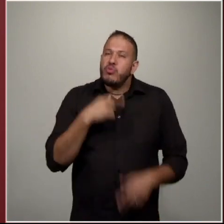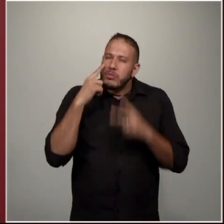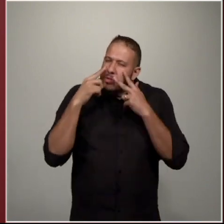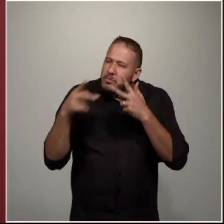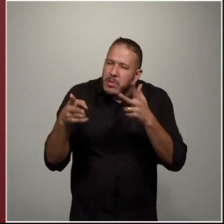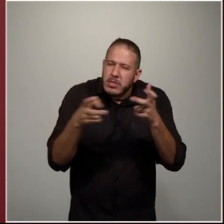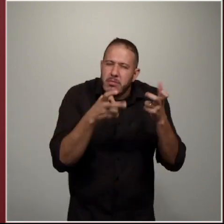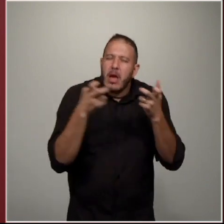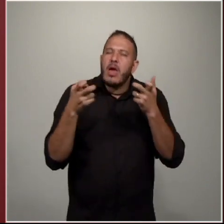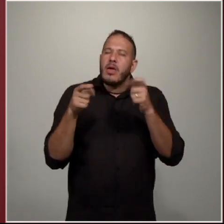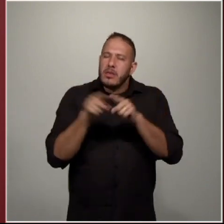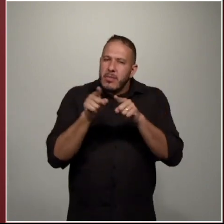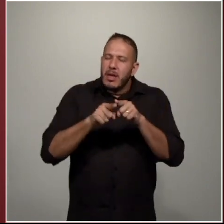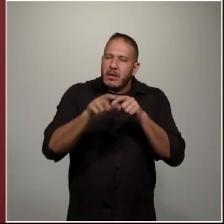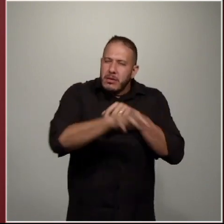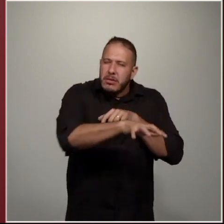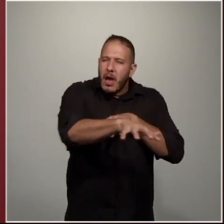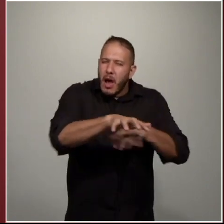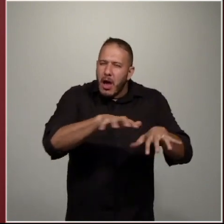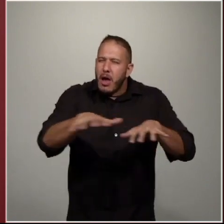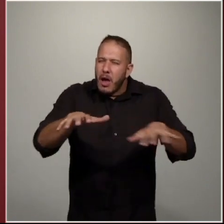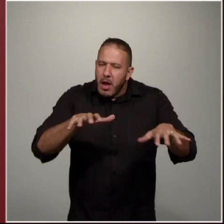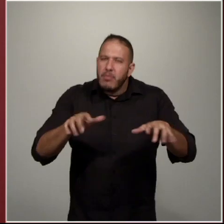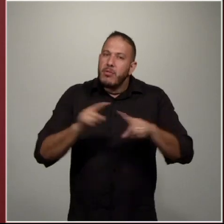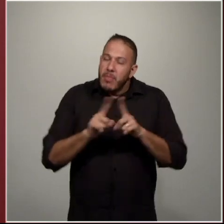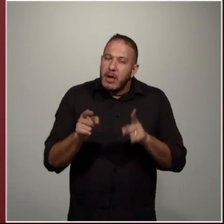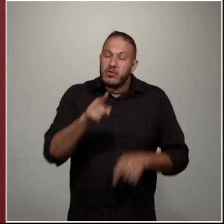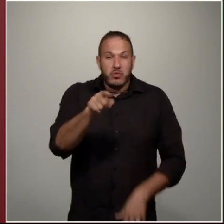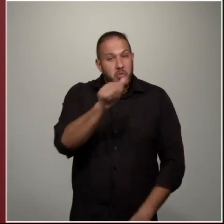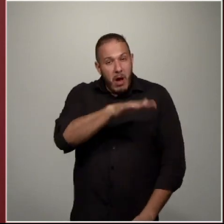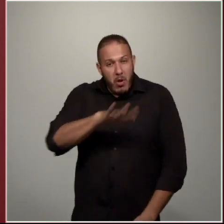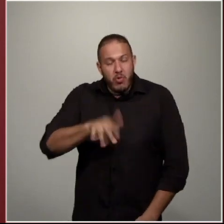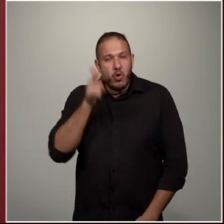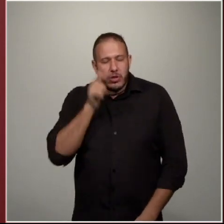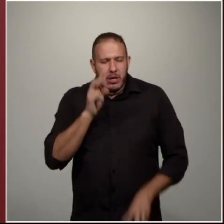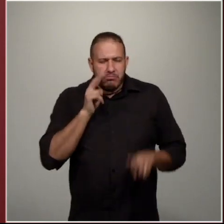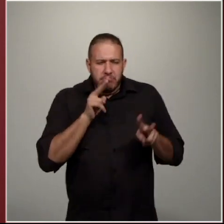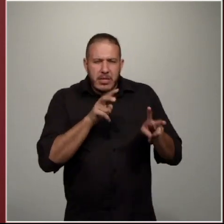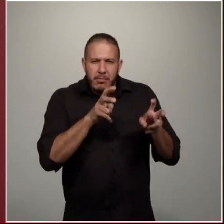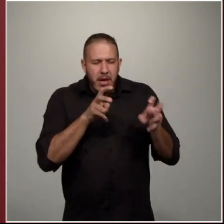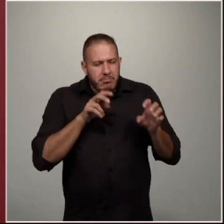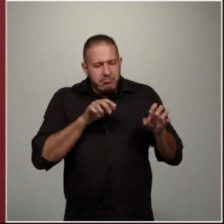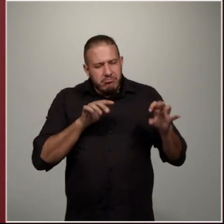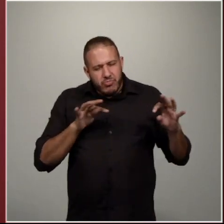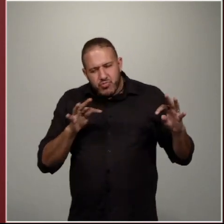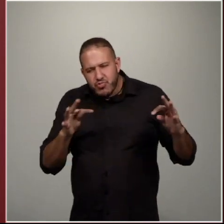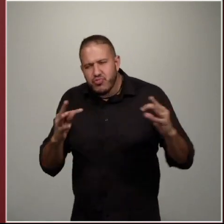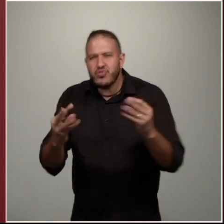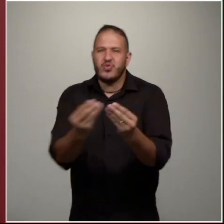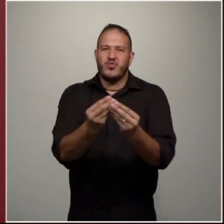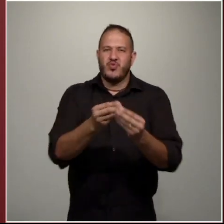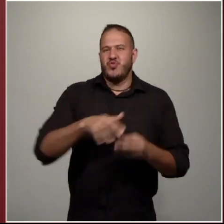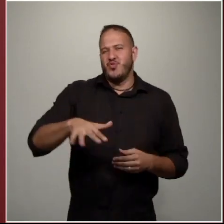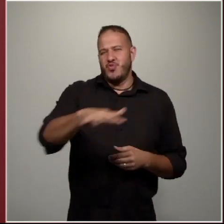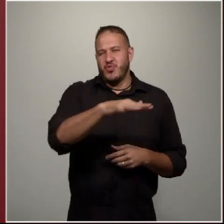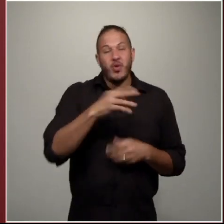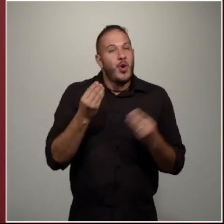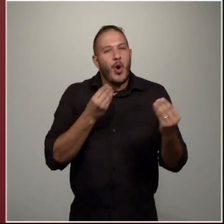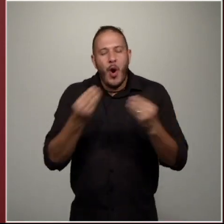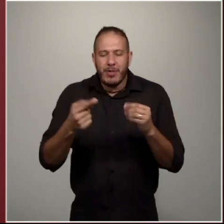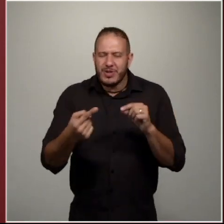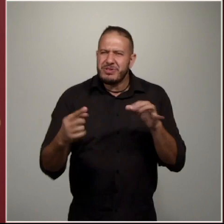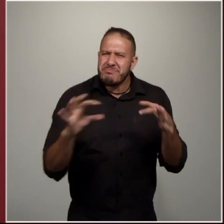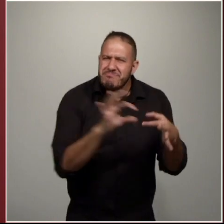pequenos campos que a gente cria mais o aluno consegue perceber o todo né consegue perceber como é que essas coisas se